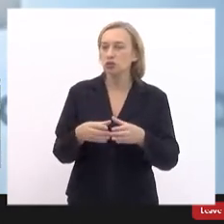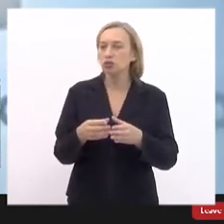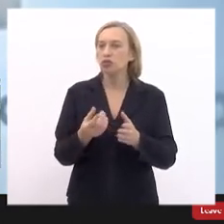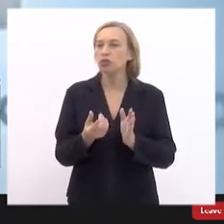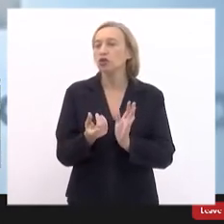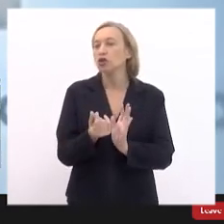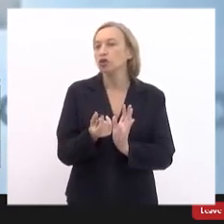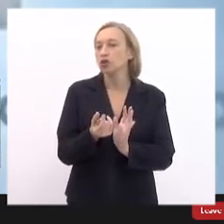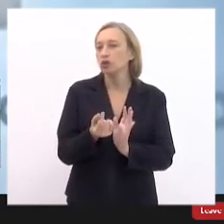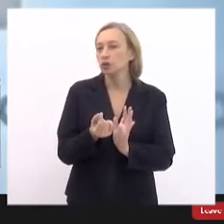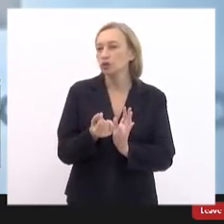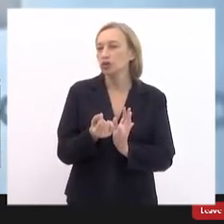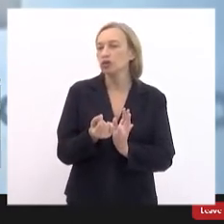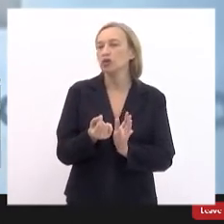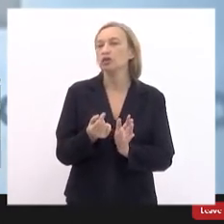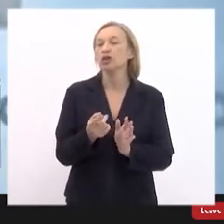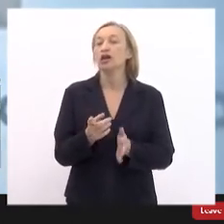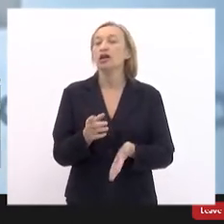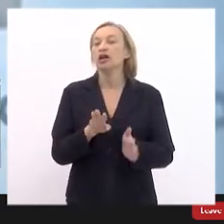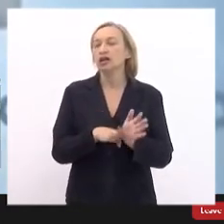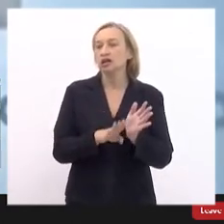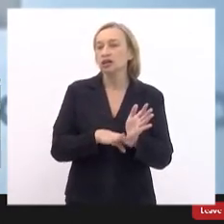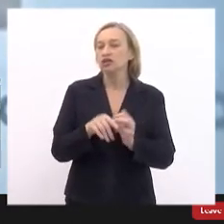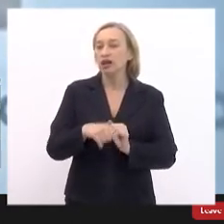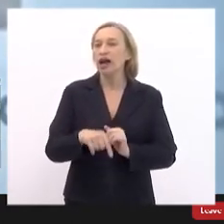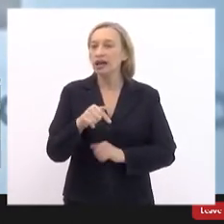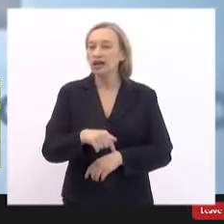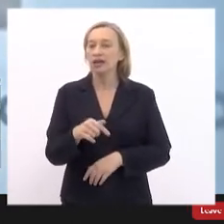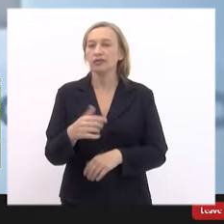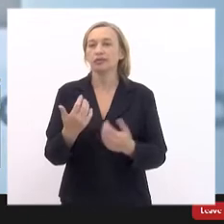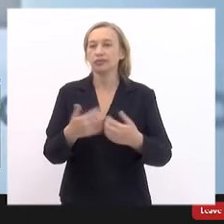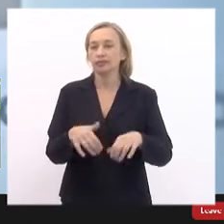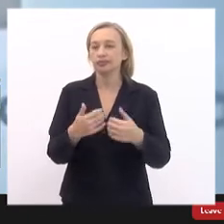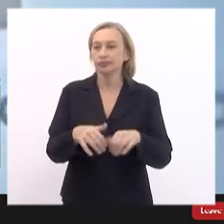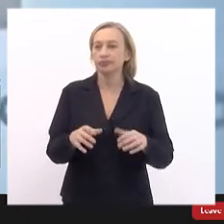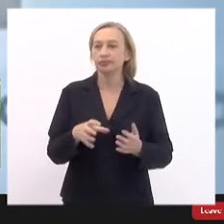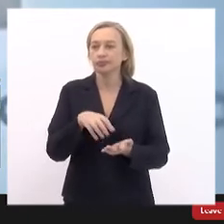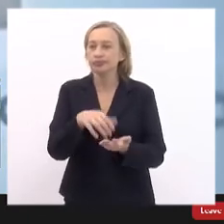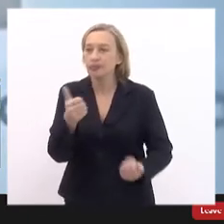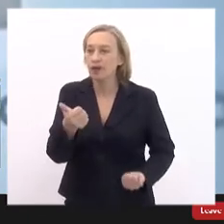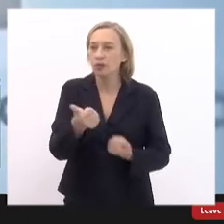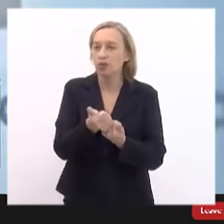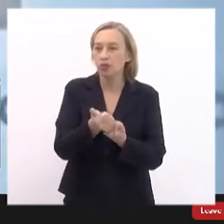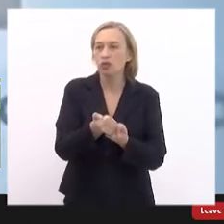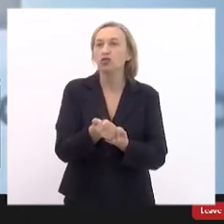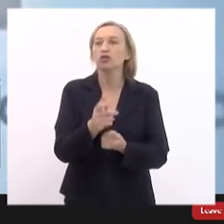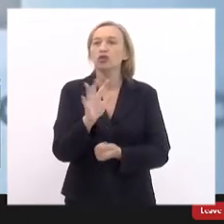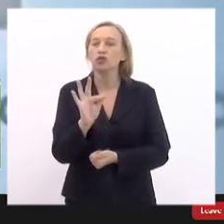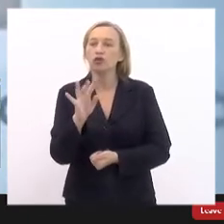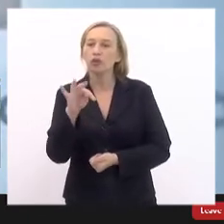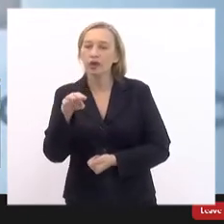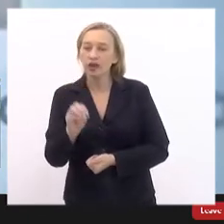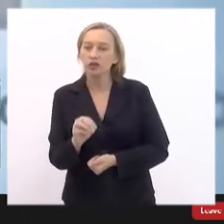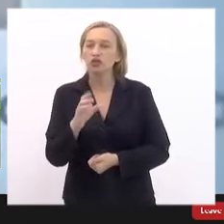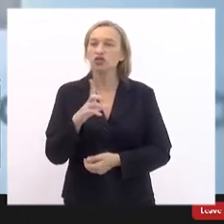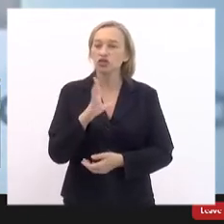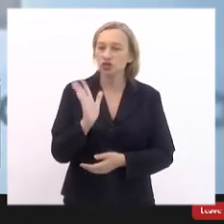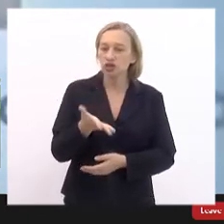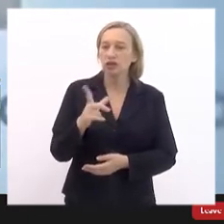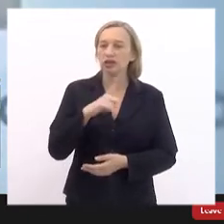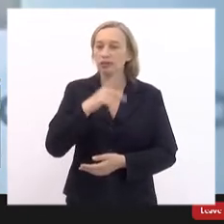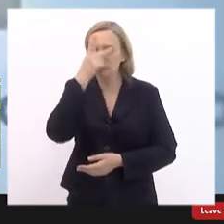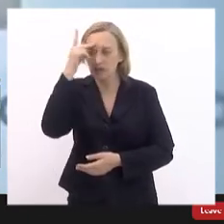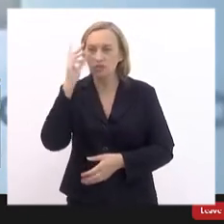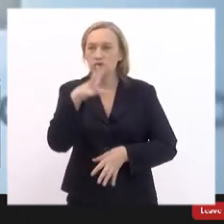dessas cooperativas, né? Nós aqui em Petrópolis, por exemplo, como entidade de apoio e fomento, nós já temos pessoal